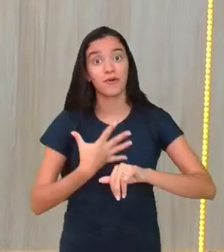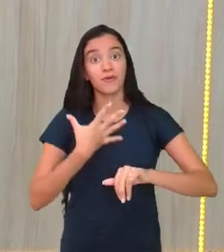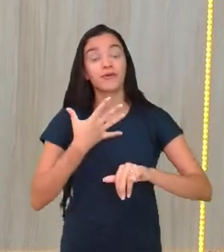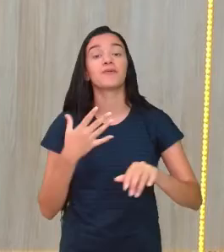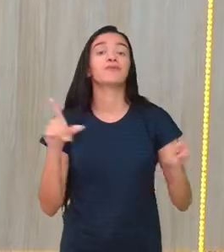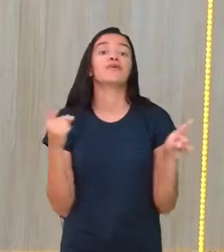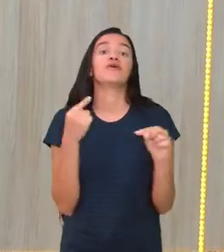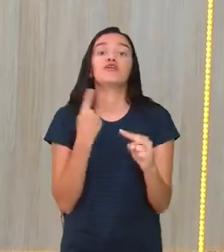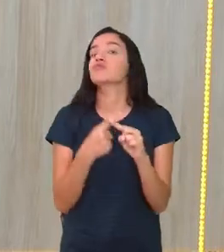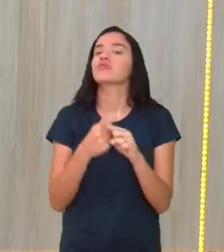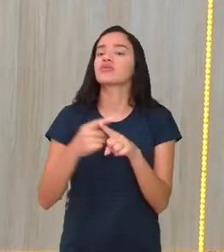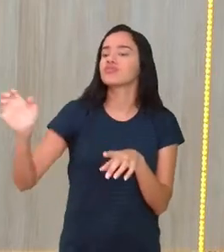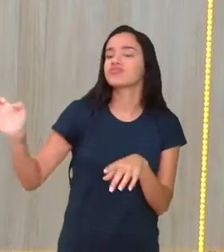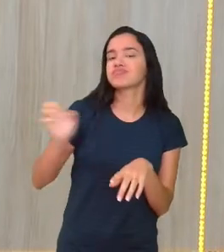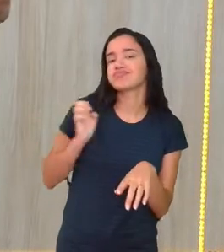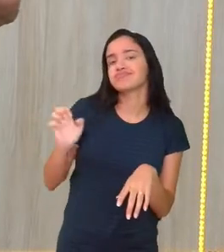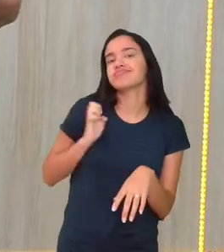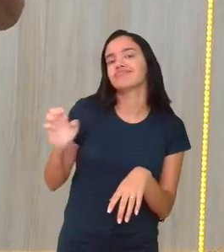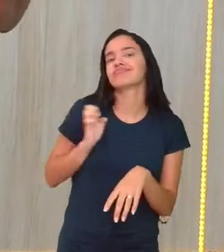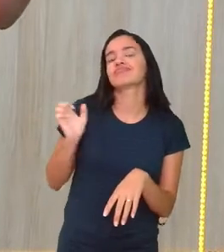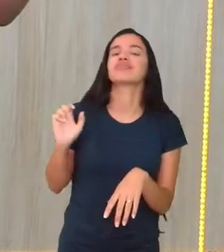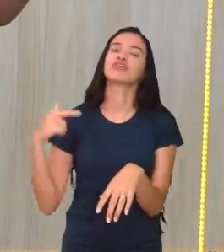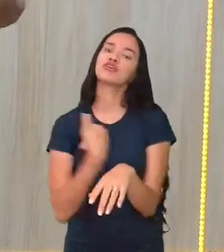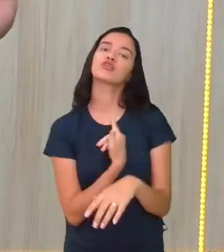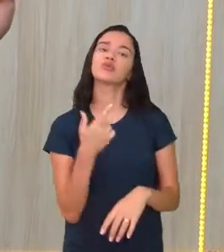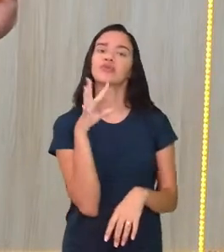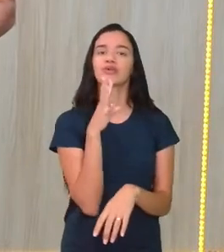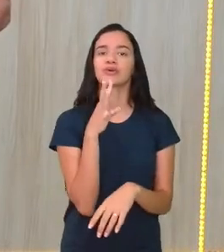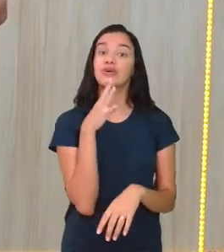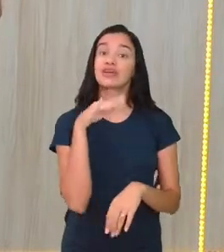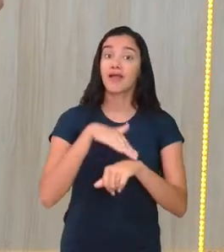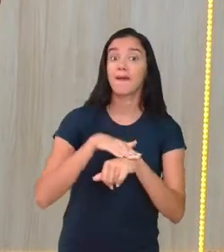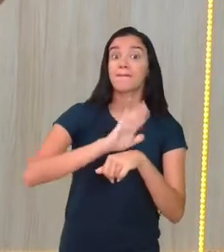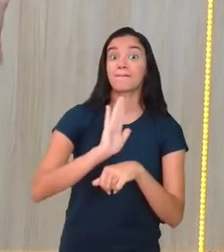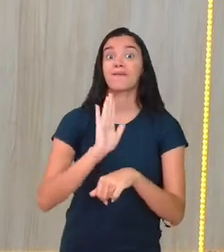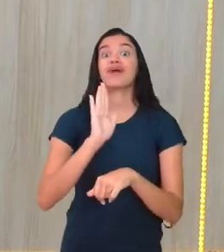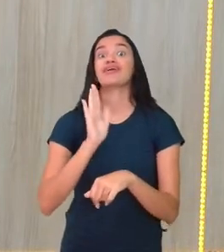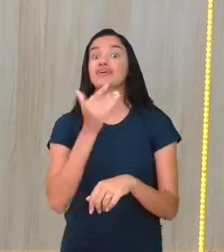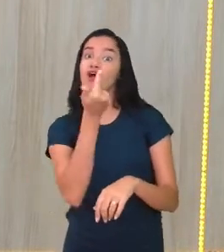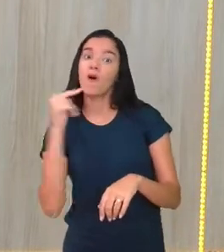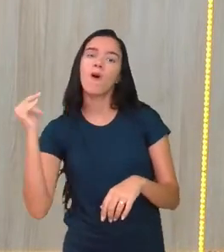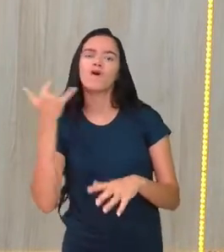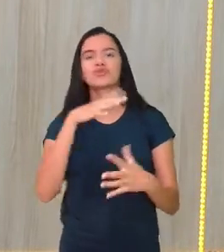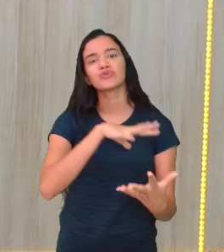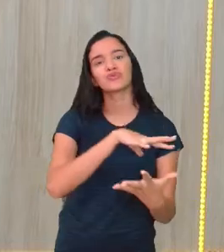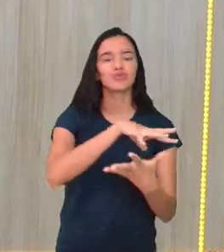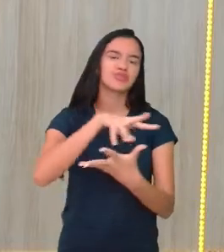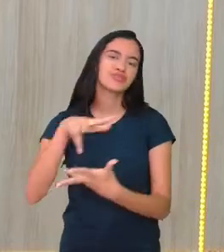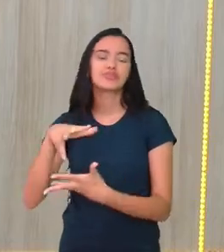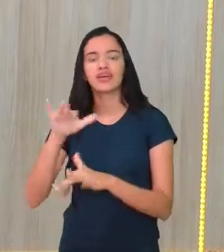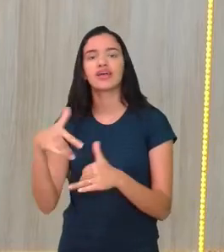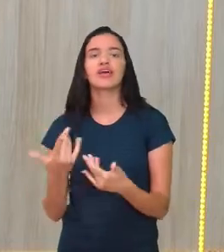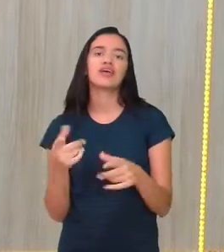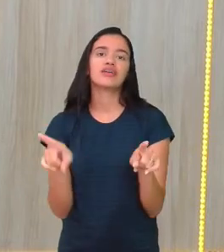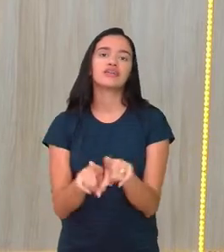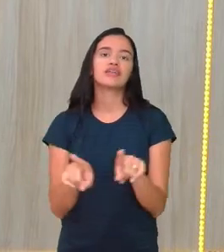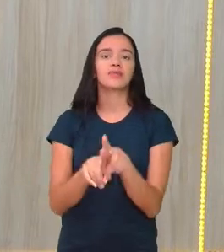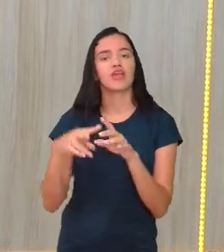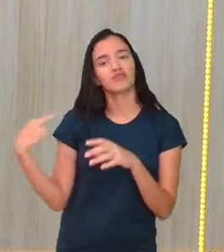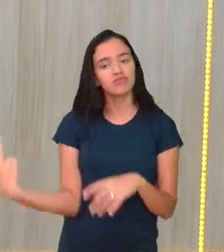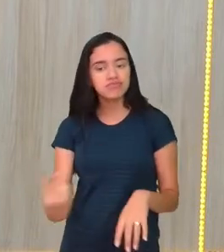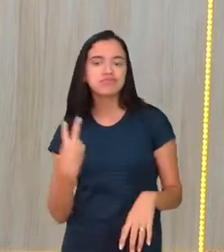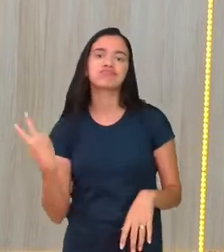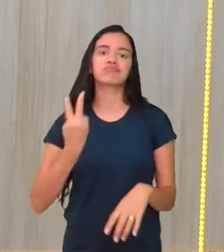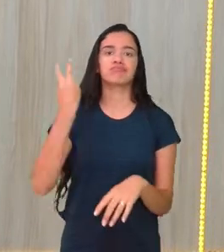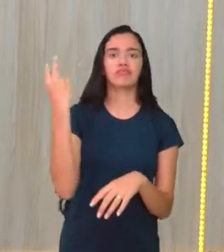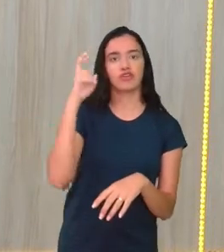isso enriquece, né? Faz com que a gente possa conhecer mais de outros universos, né? E valorizar